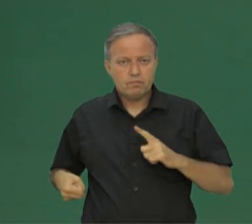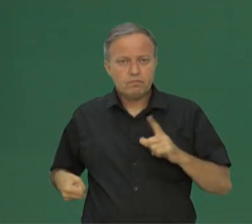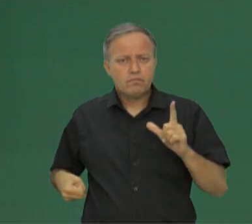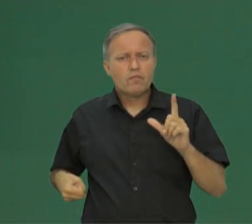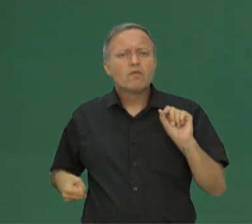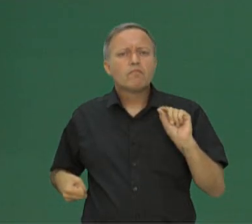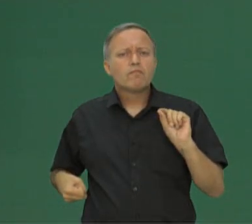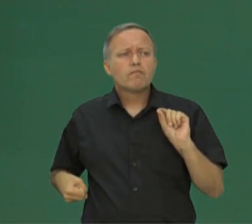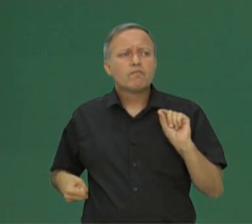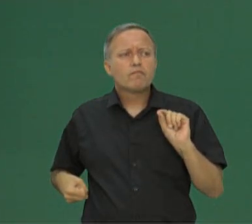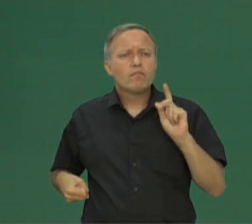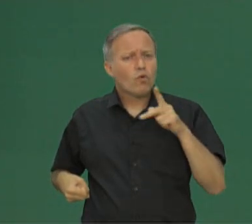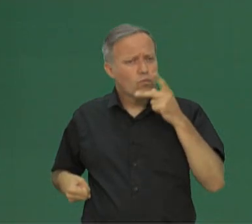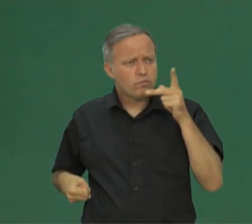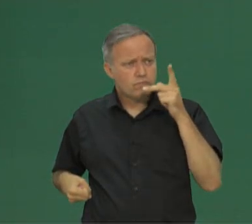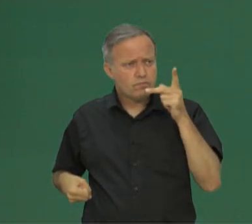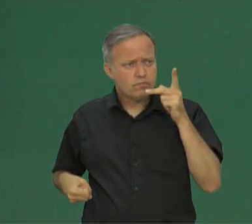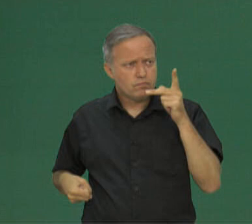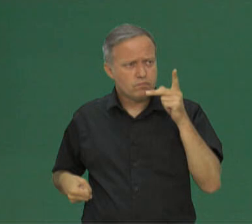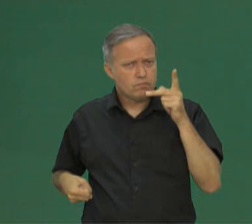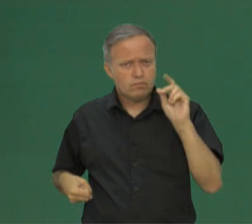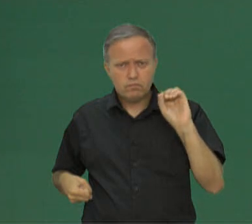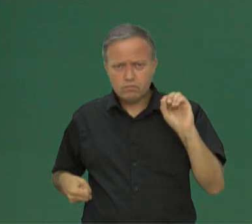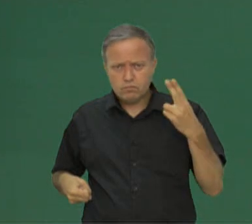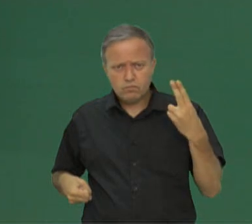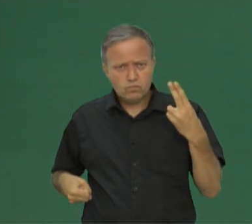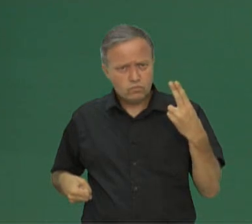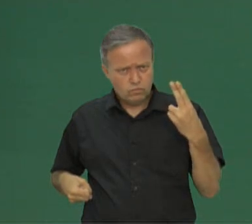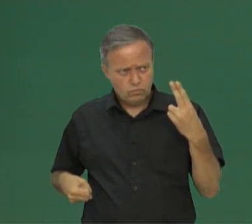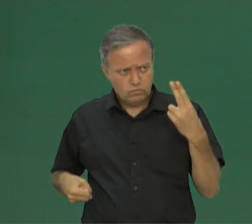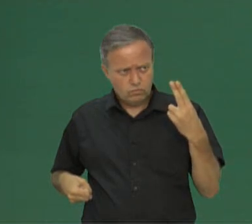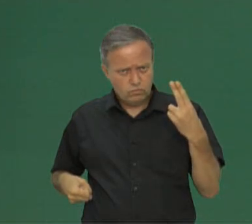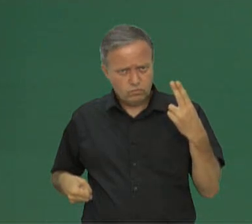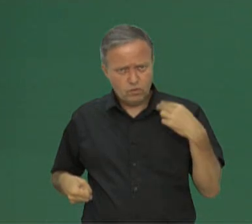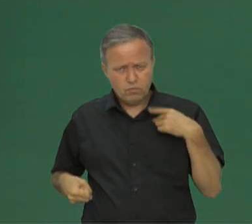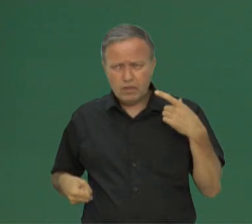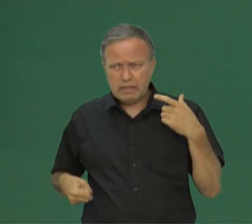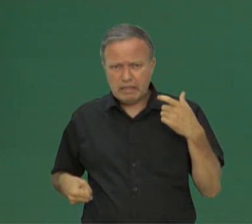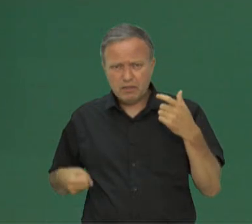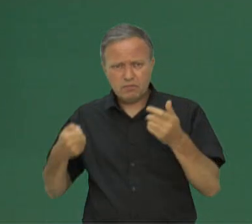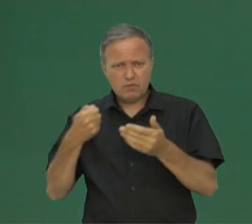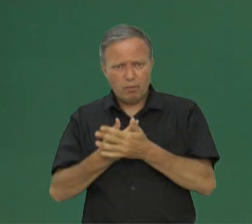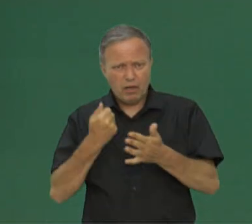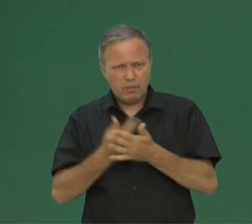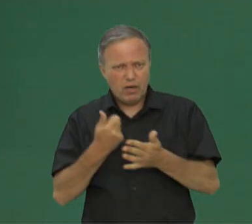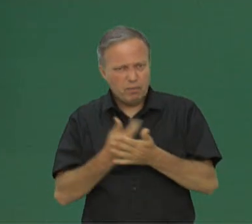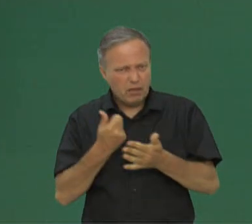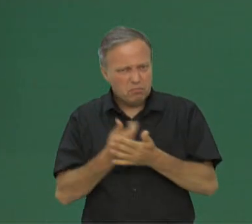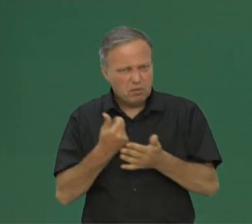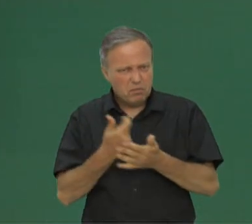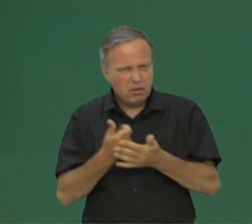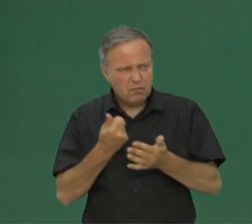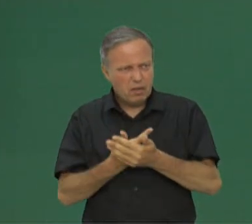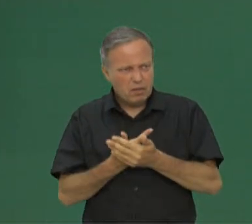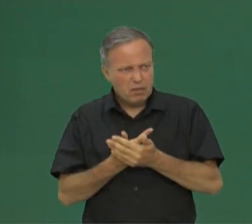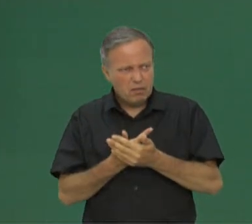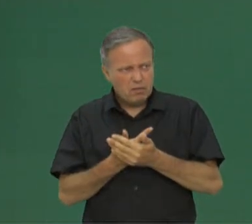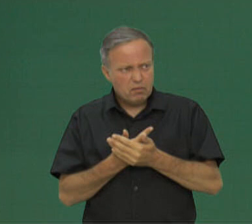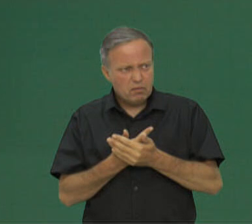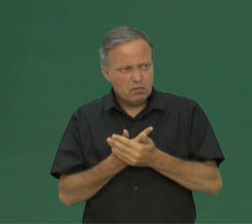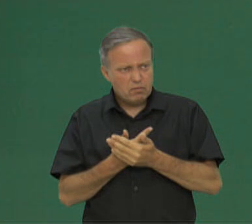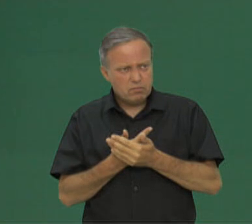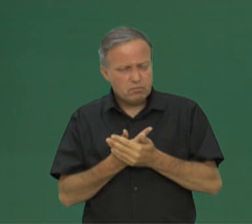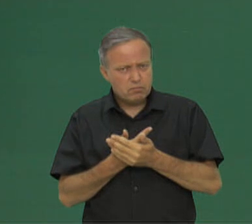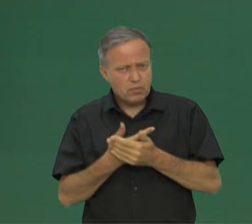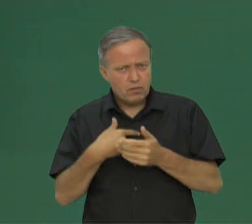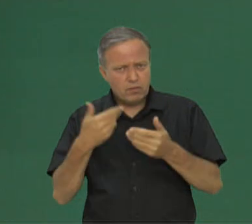querendo dizer ou falar ou fazer com que a gente pense sobre o consumismo, sobre como as pessoas são